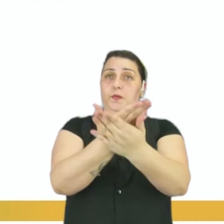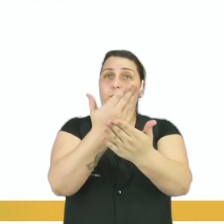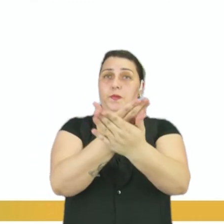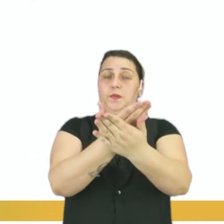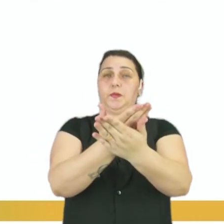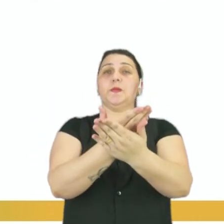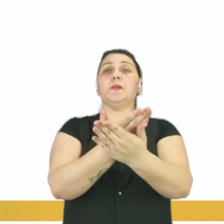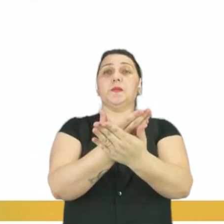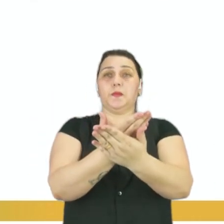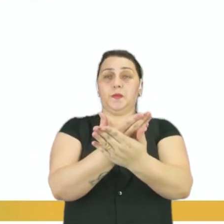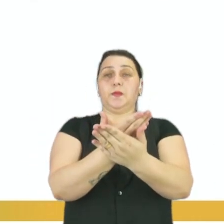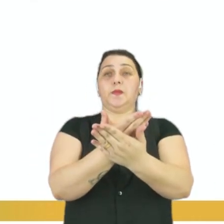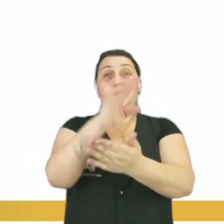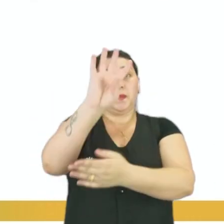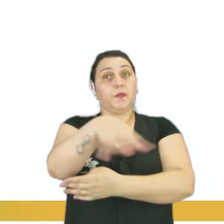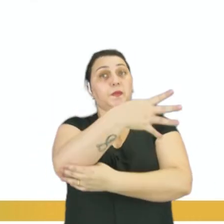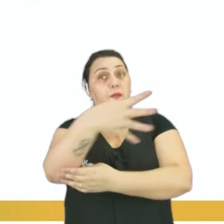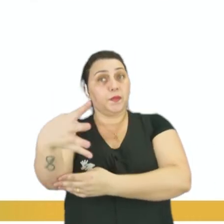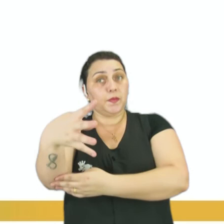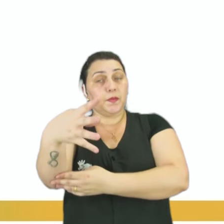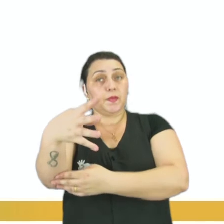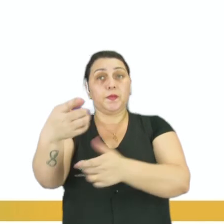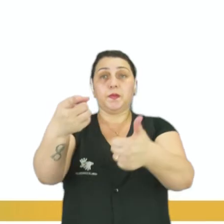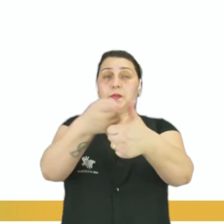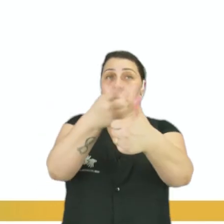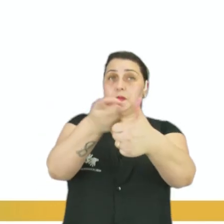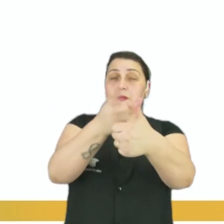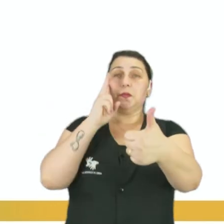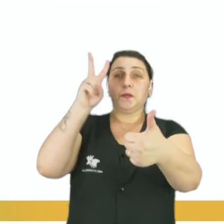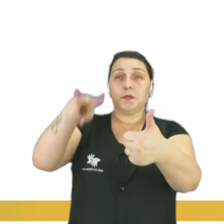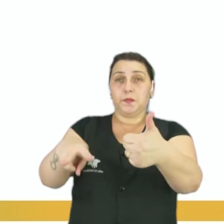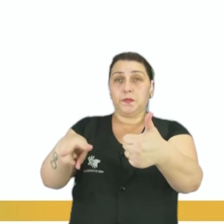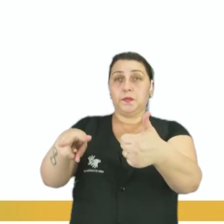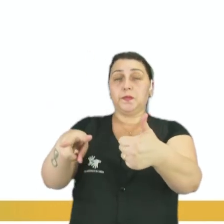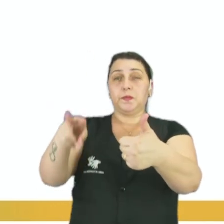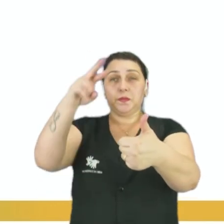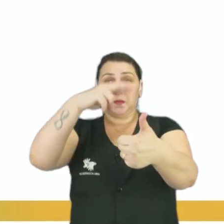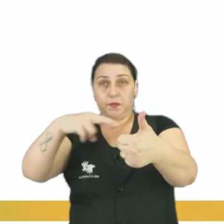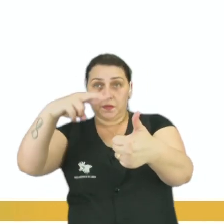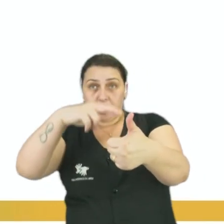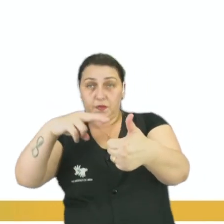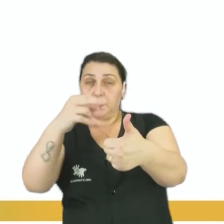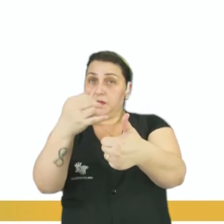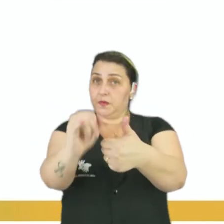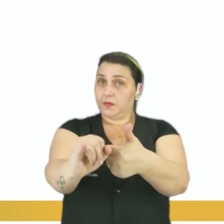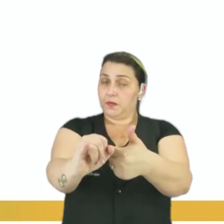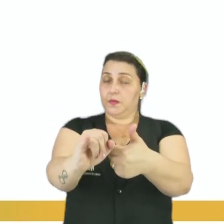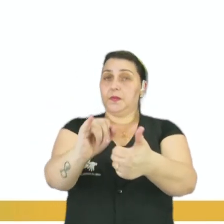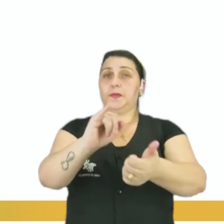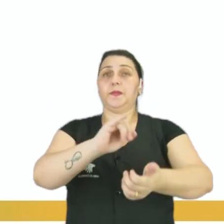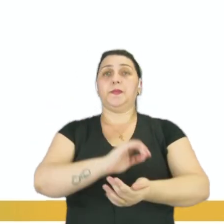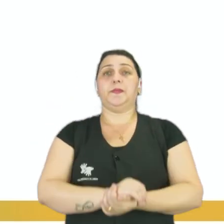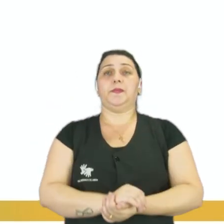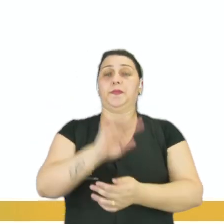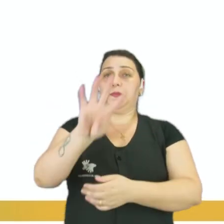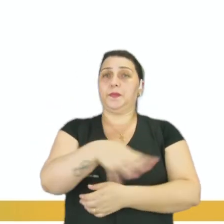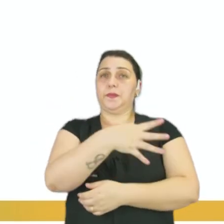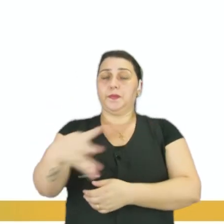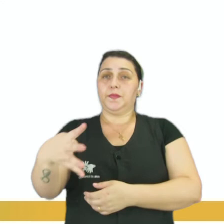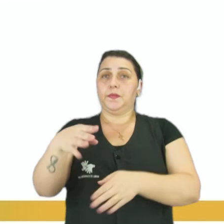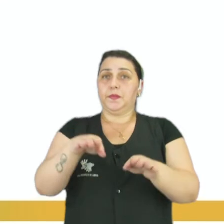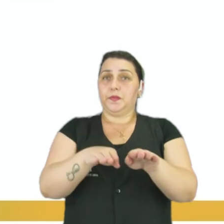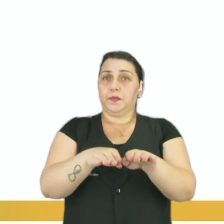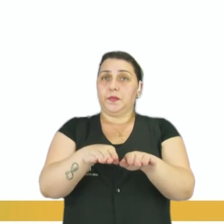diante de dos estudos de tabela primeiro é você verificar se a essa